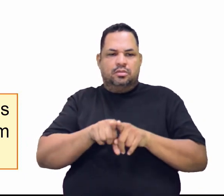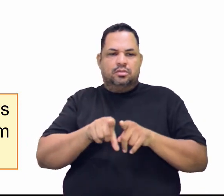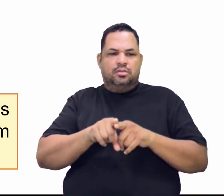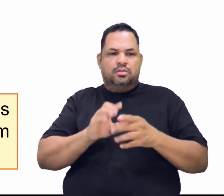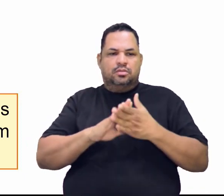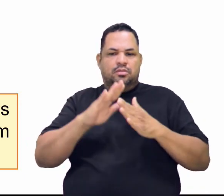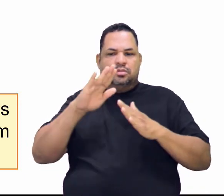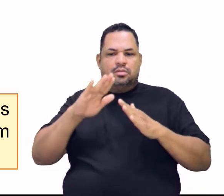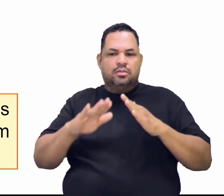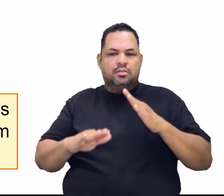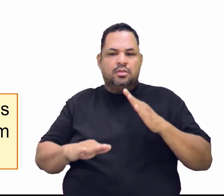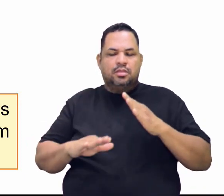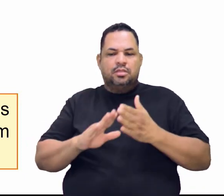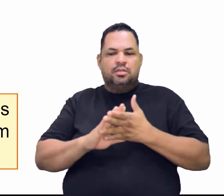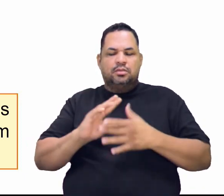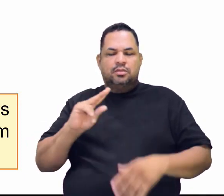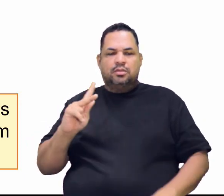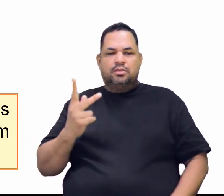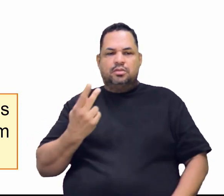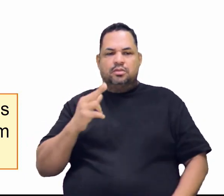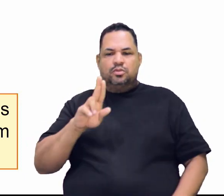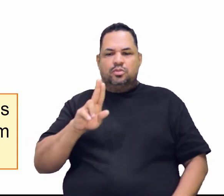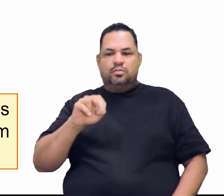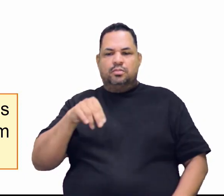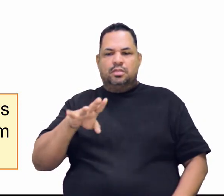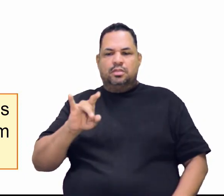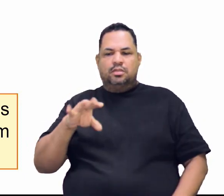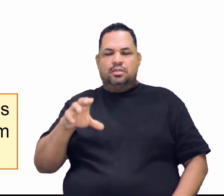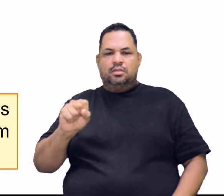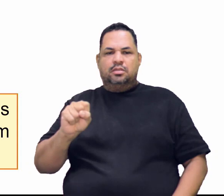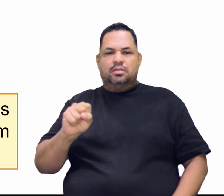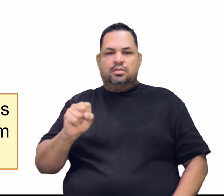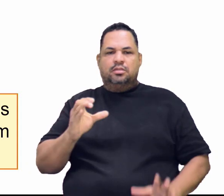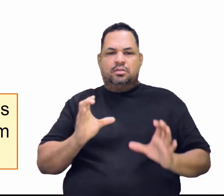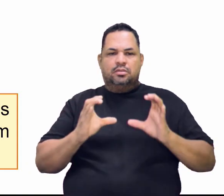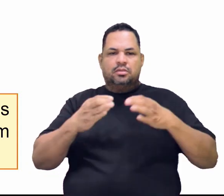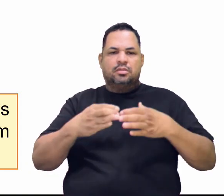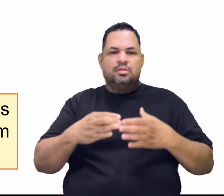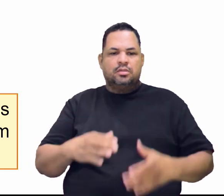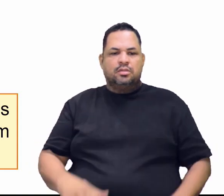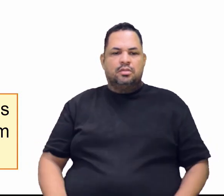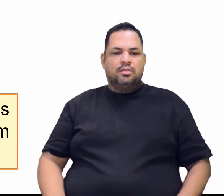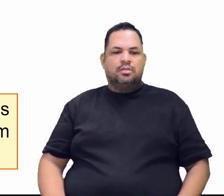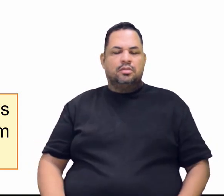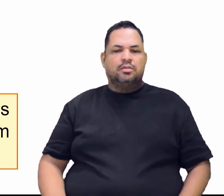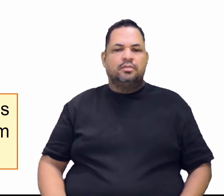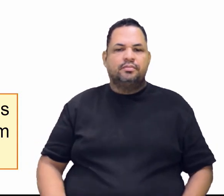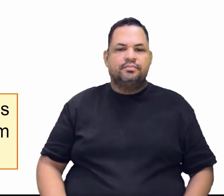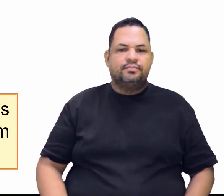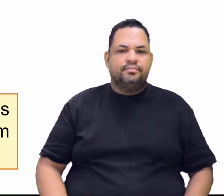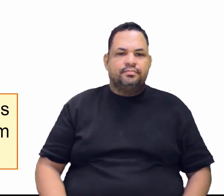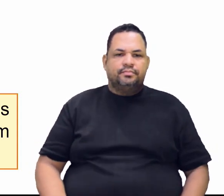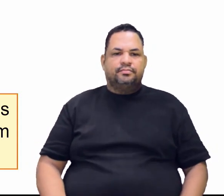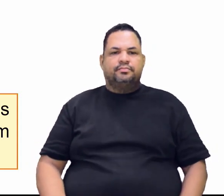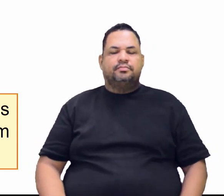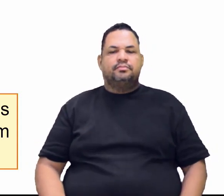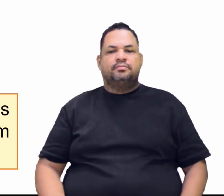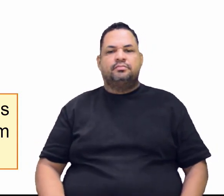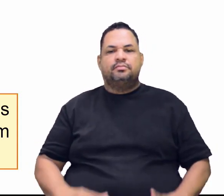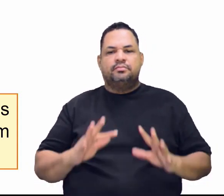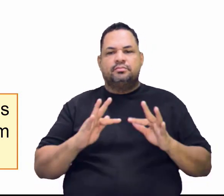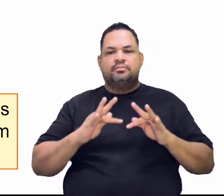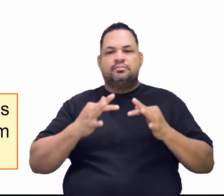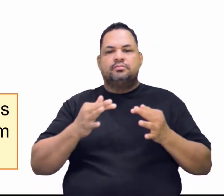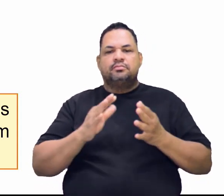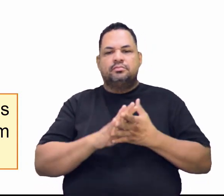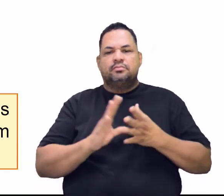fica abaixo de Humaitá. Então lá ainda é esse grupo. O golpe final vai vir com a